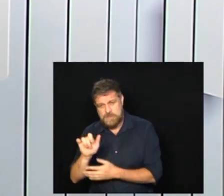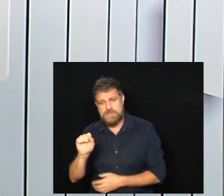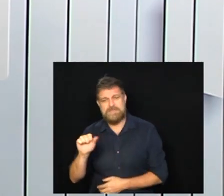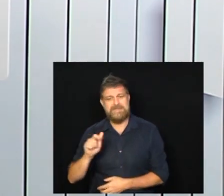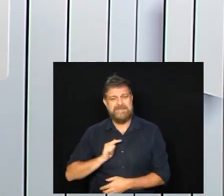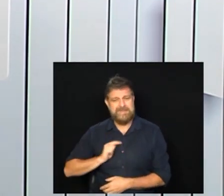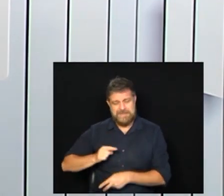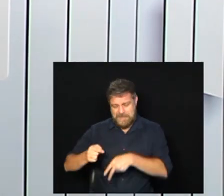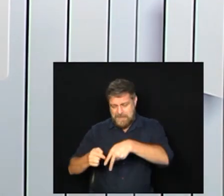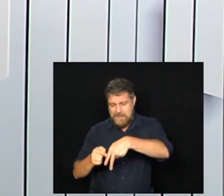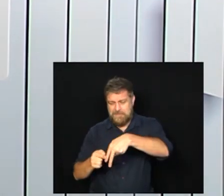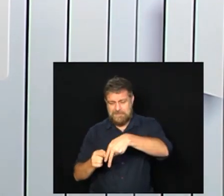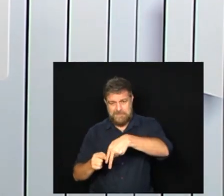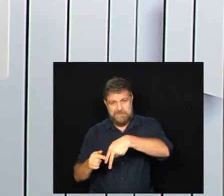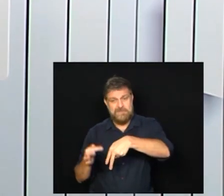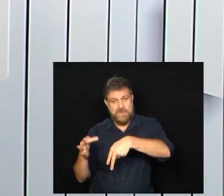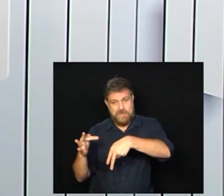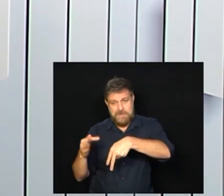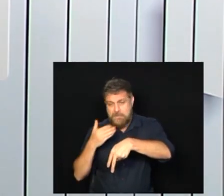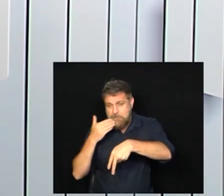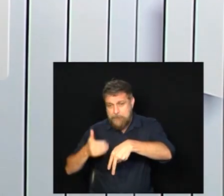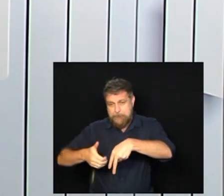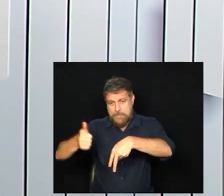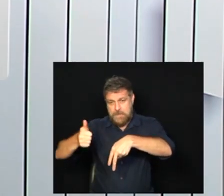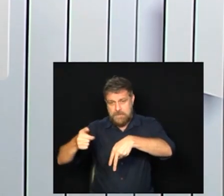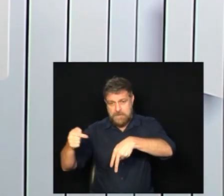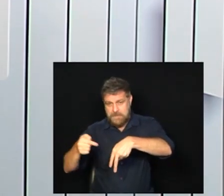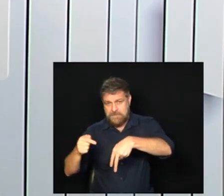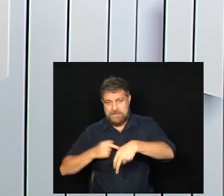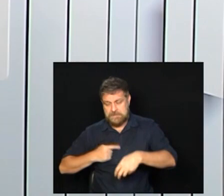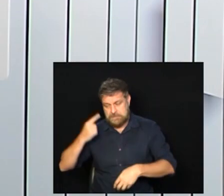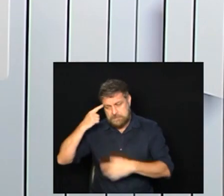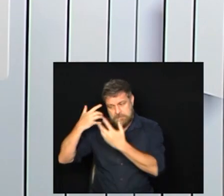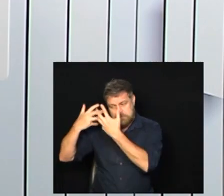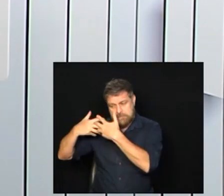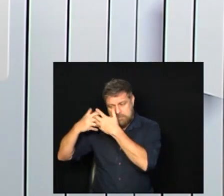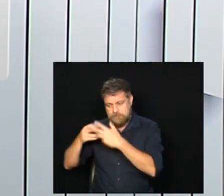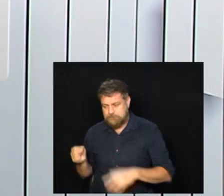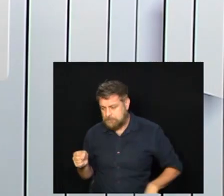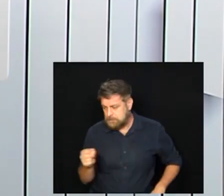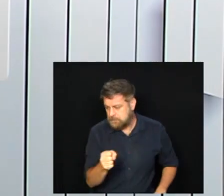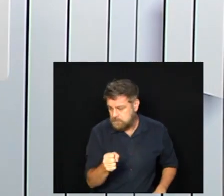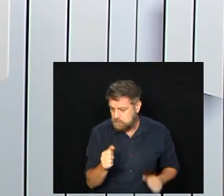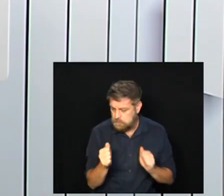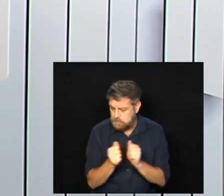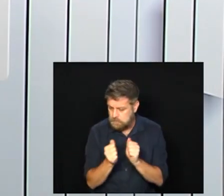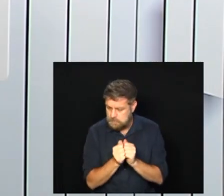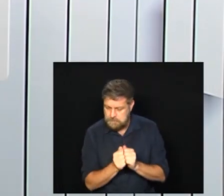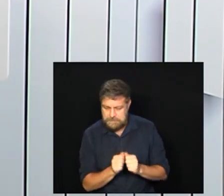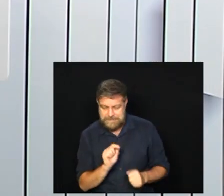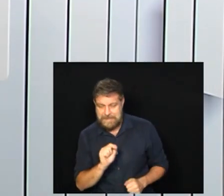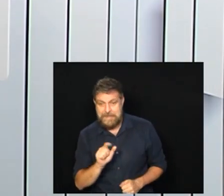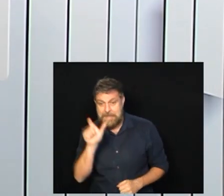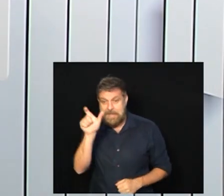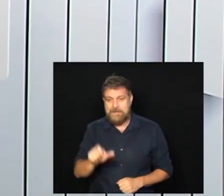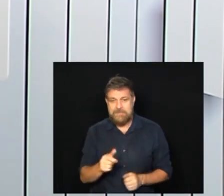principal novidade deste elenco bugrino, e aí ele vai ter que quebrar a cabeça se o Regis vai jogar com o Andrigo ou se ele vai ter que tirar uma peça do